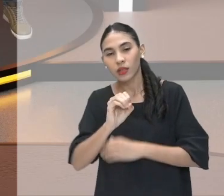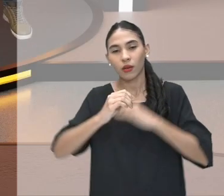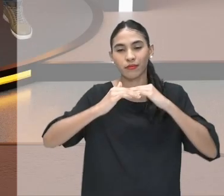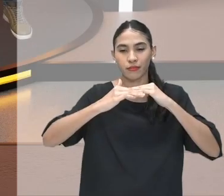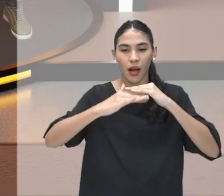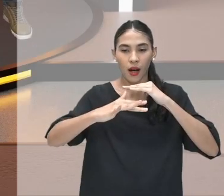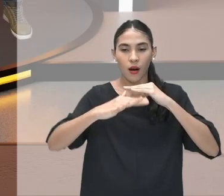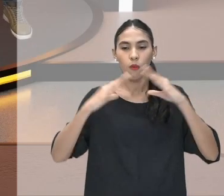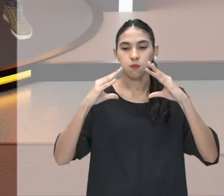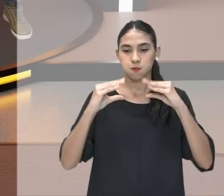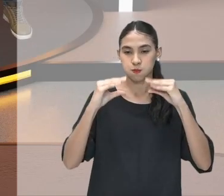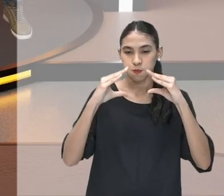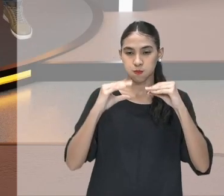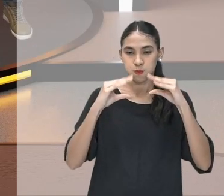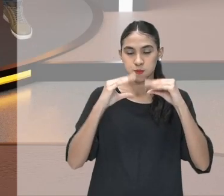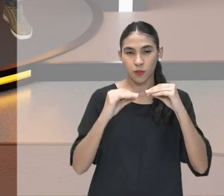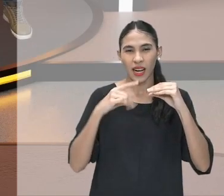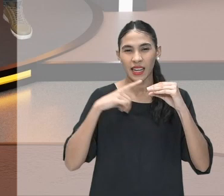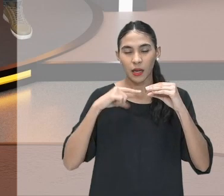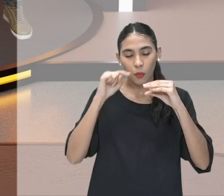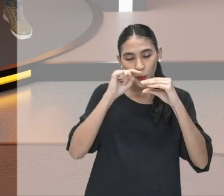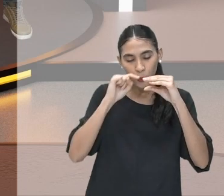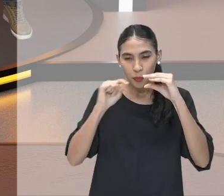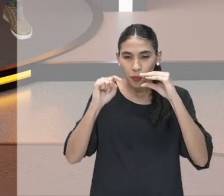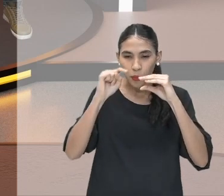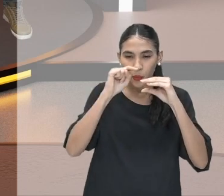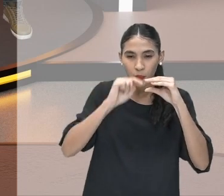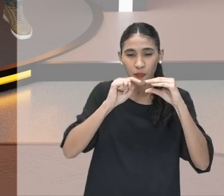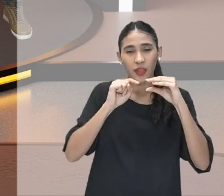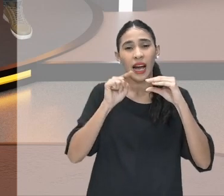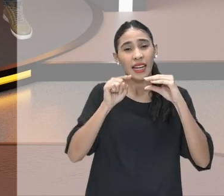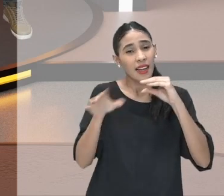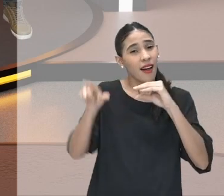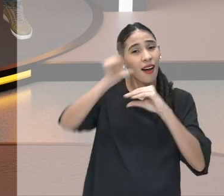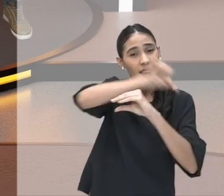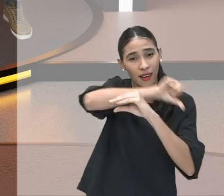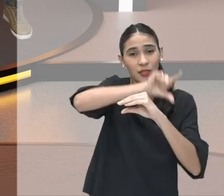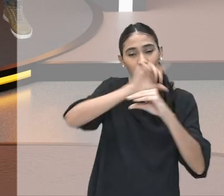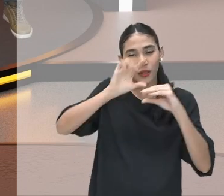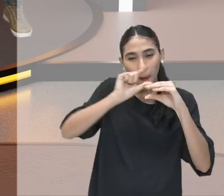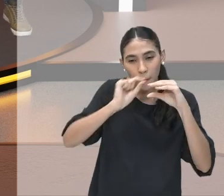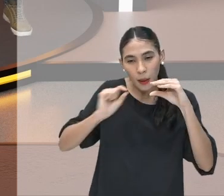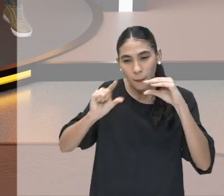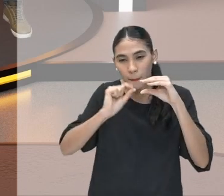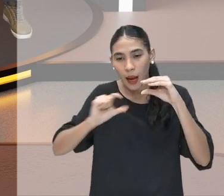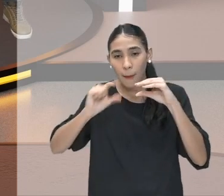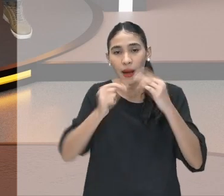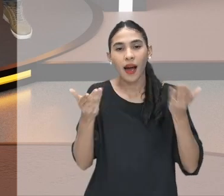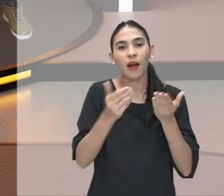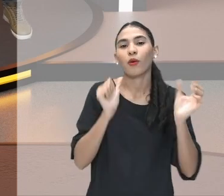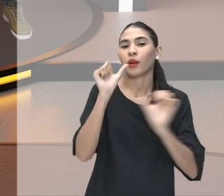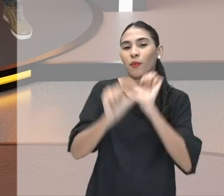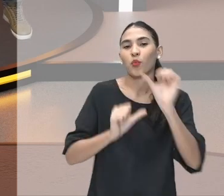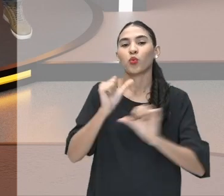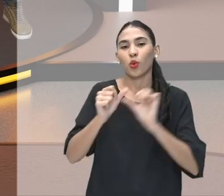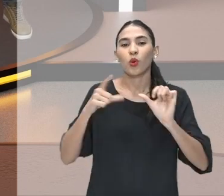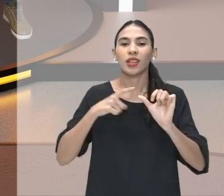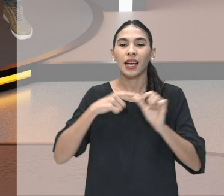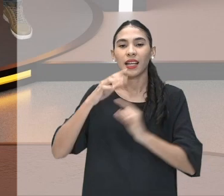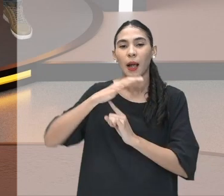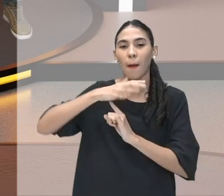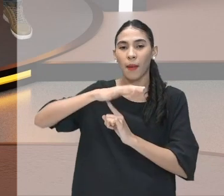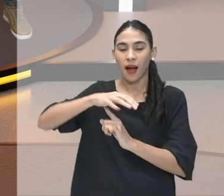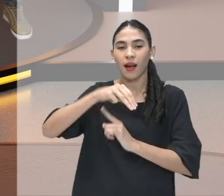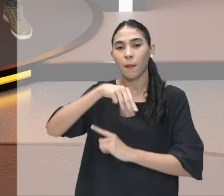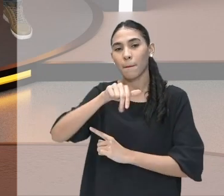algodão, lá a semente está lá dentro, e você tirava aquilo manualmente. Então, essa máquina ela vai facilitar a separação,